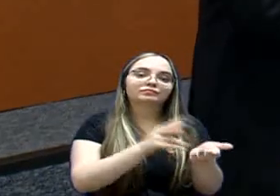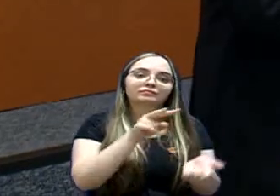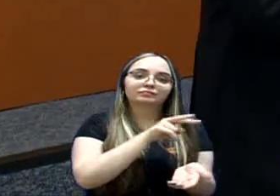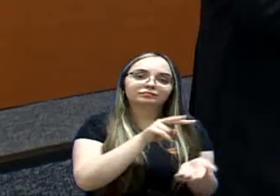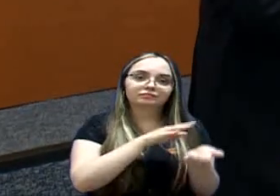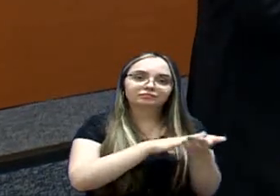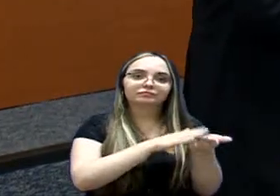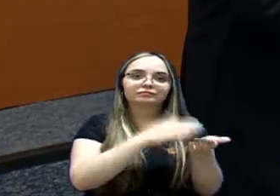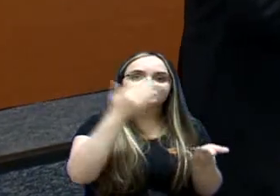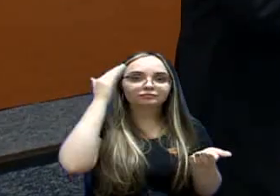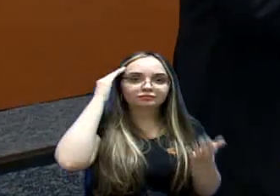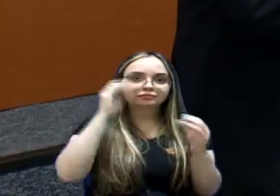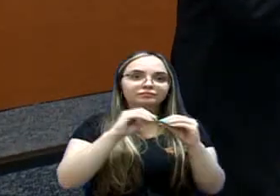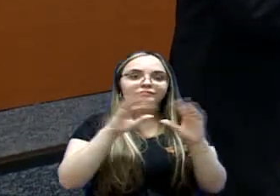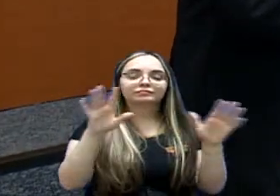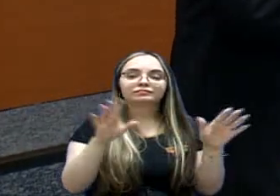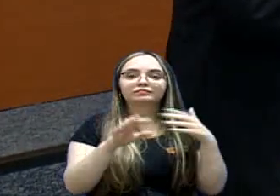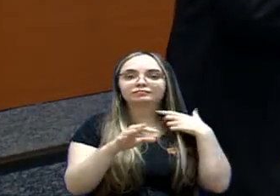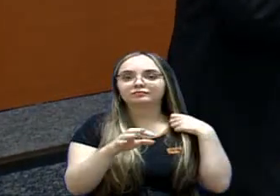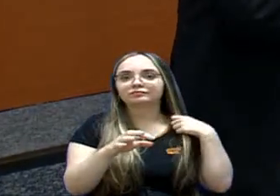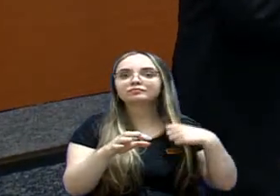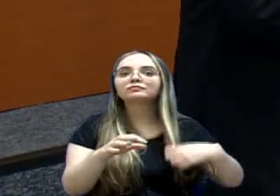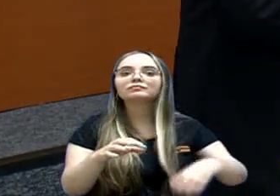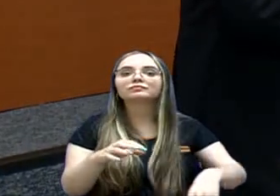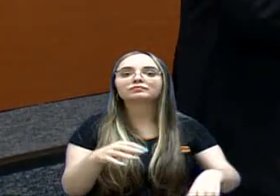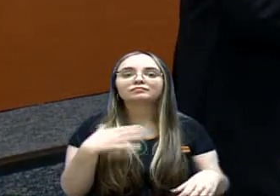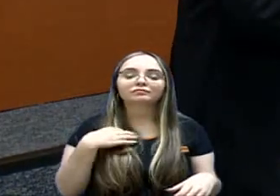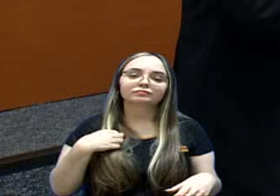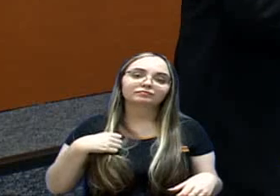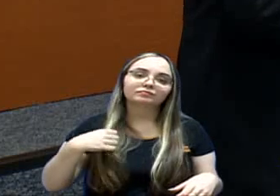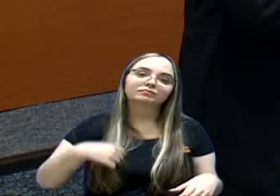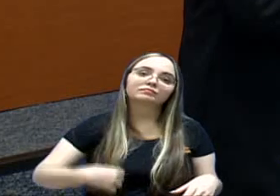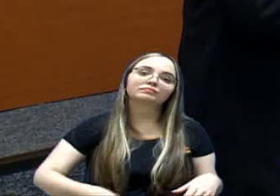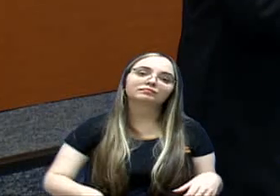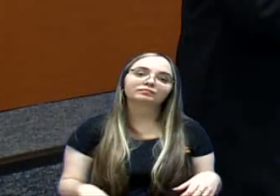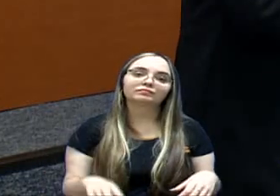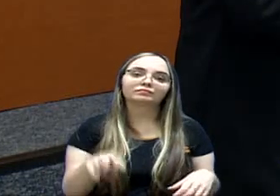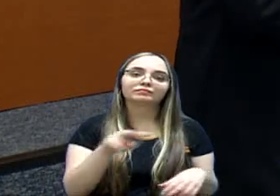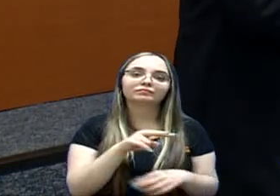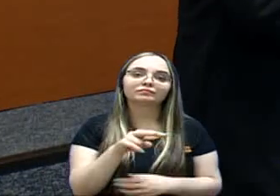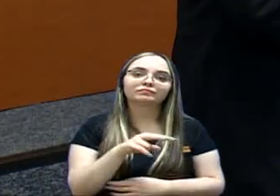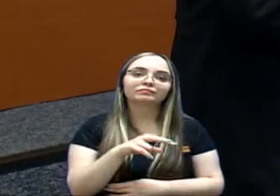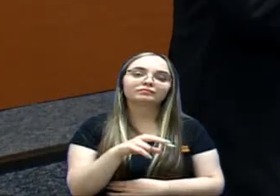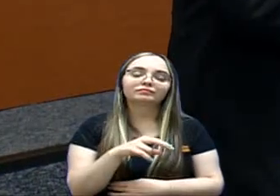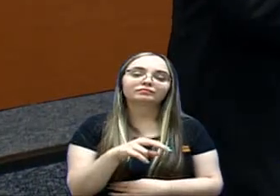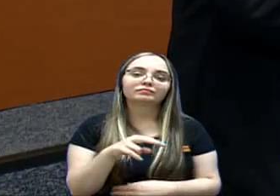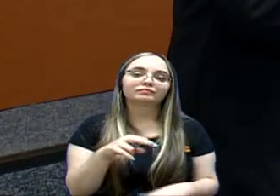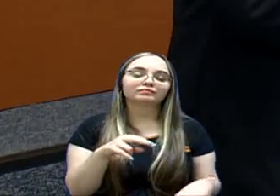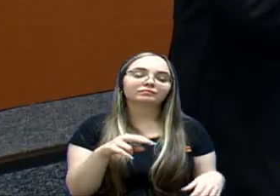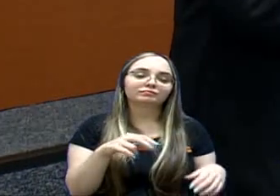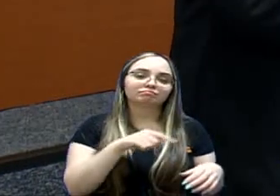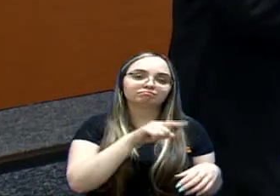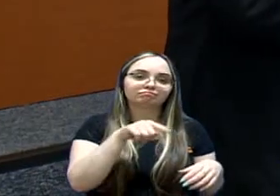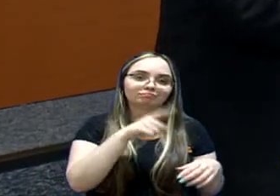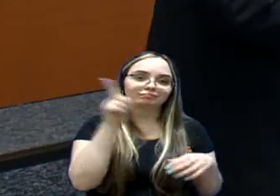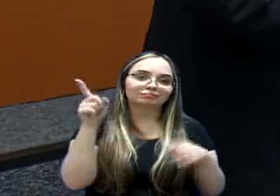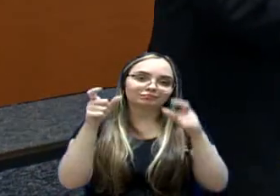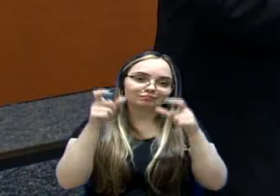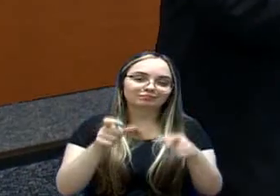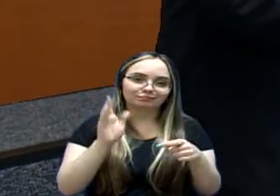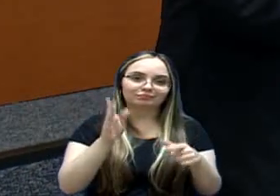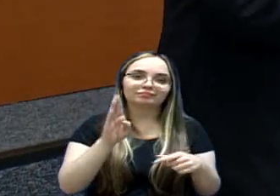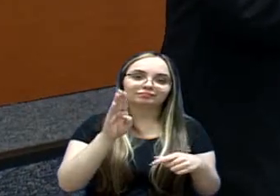por entender o que é, né, o segmento. Como o Marcos Mirai teve seu comércio lá em Brigadeiro